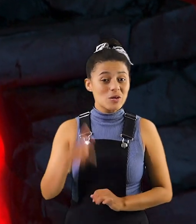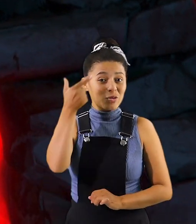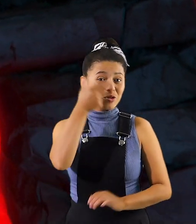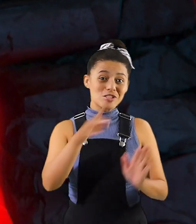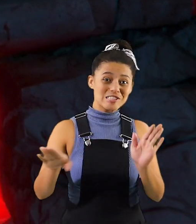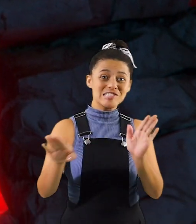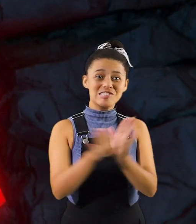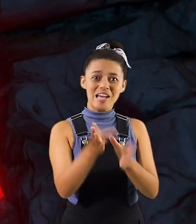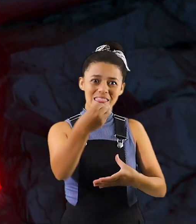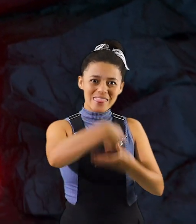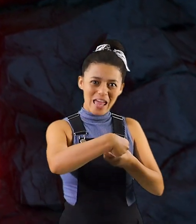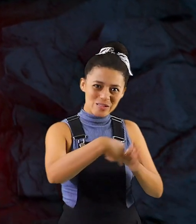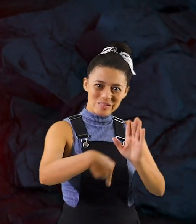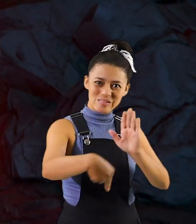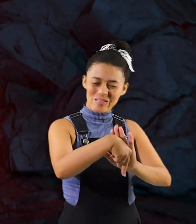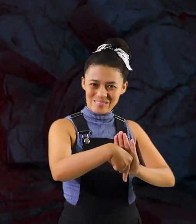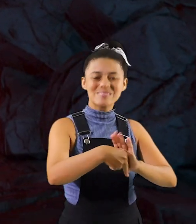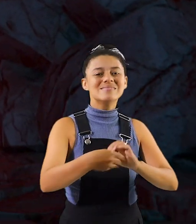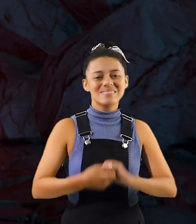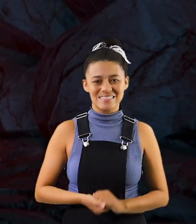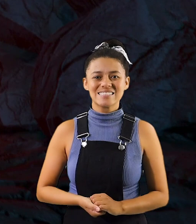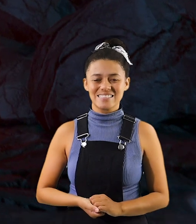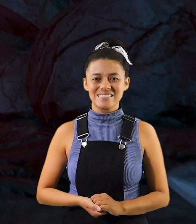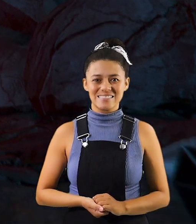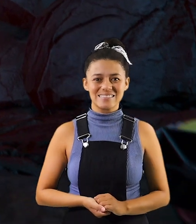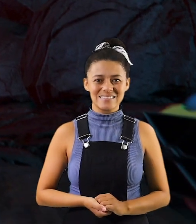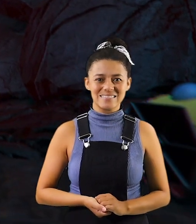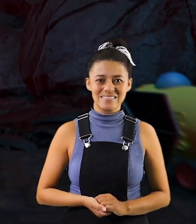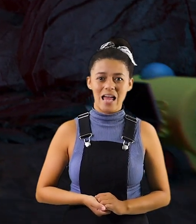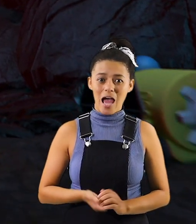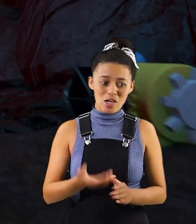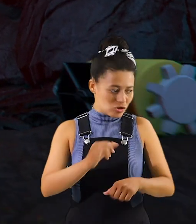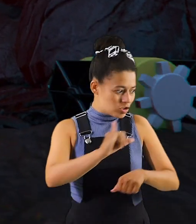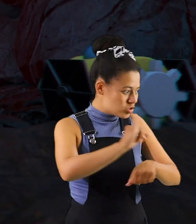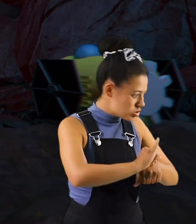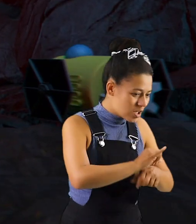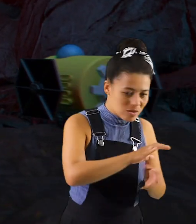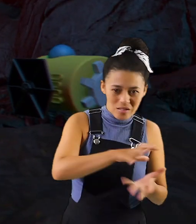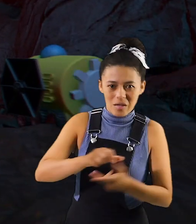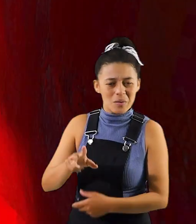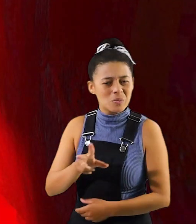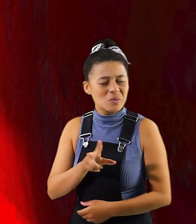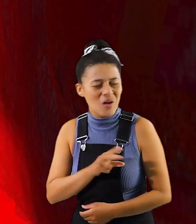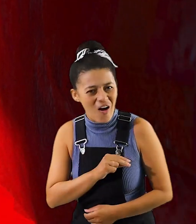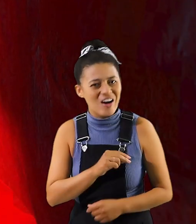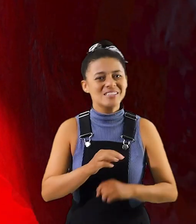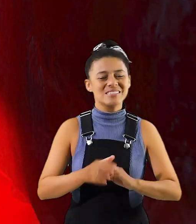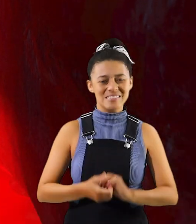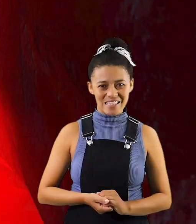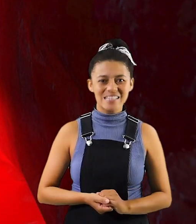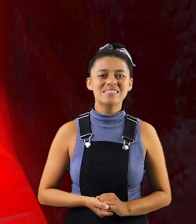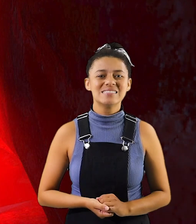Chegamos ao núcleo interno. O centro da Terra. Uau!